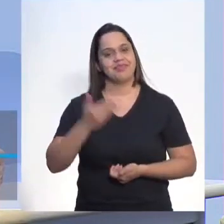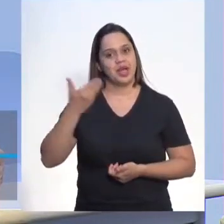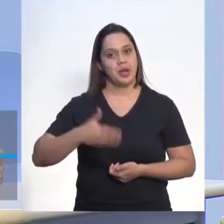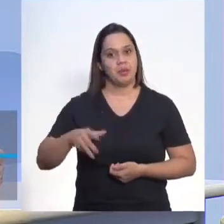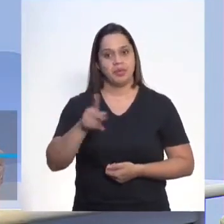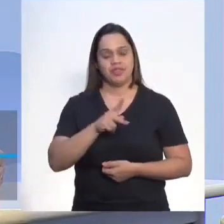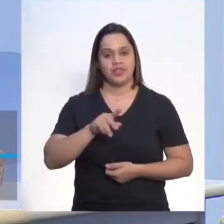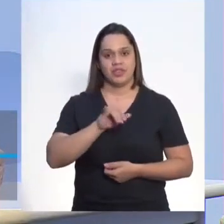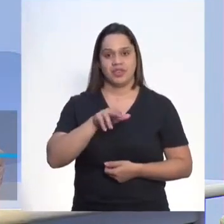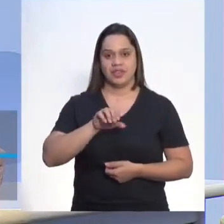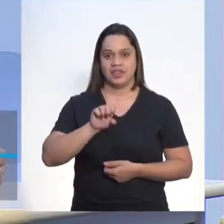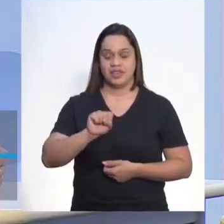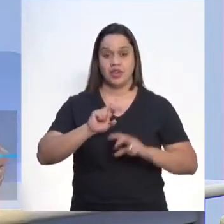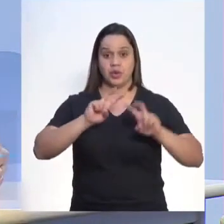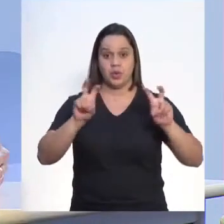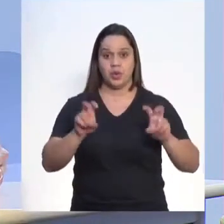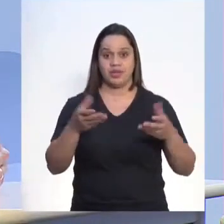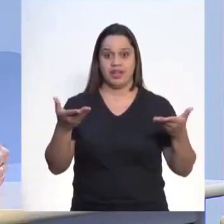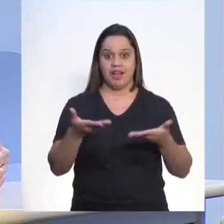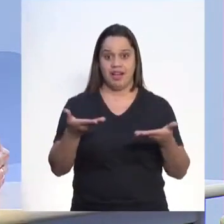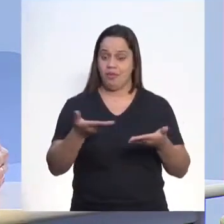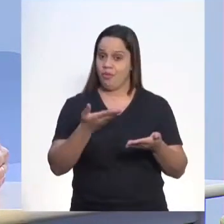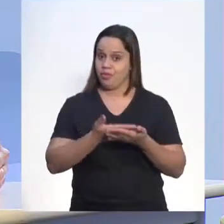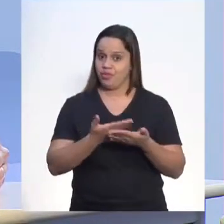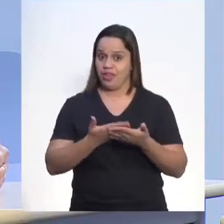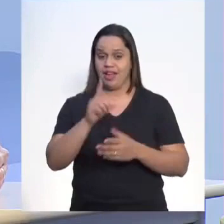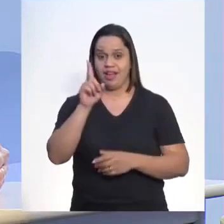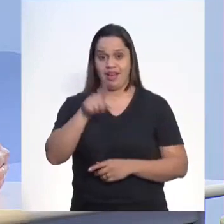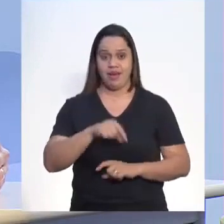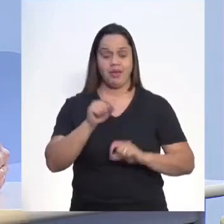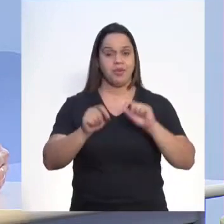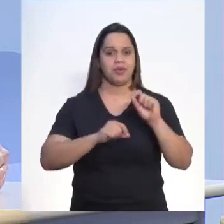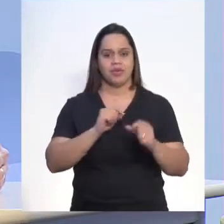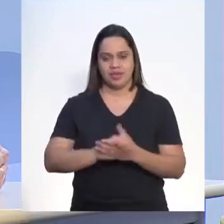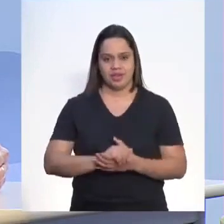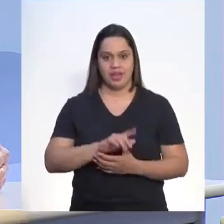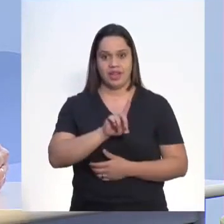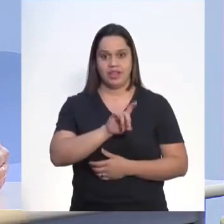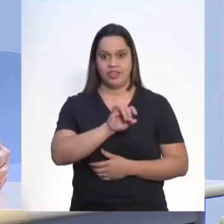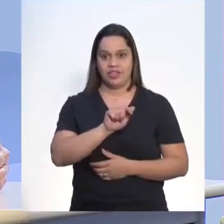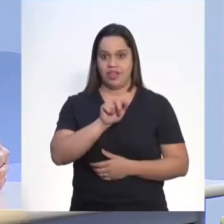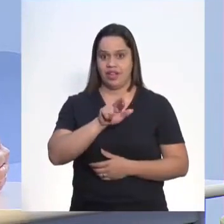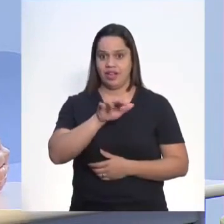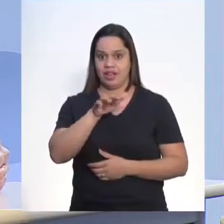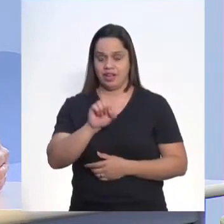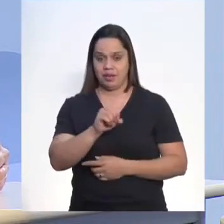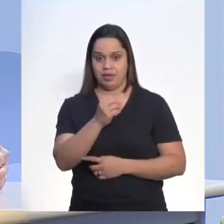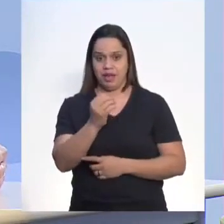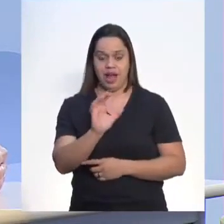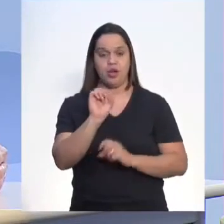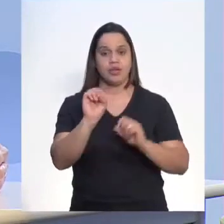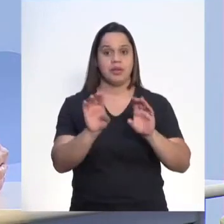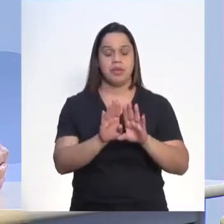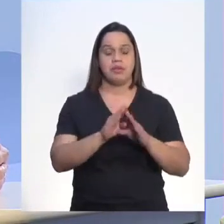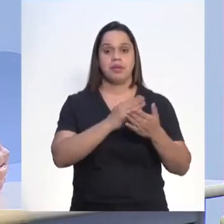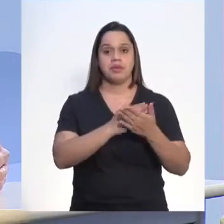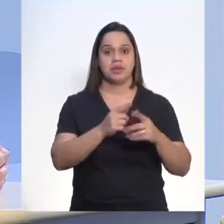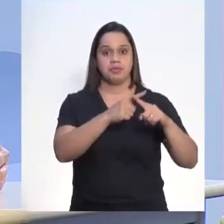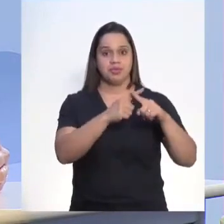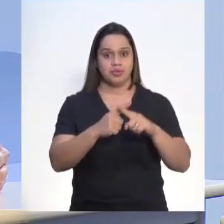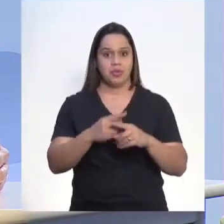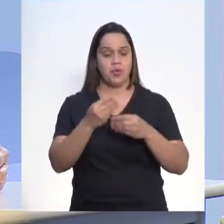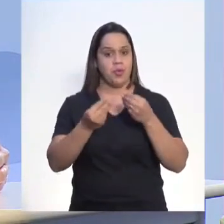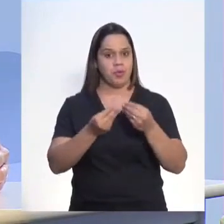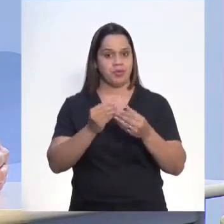professora Inês e o assunto da nossa aula hoje é diagrama de árvore e princípio